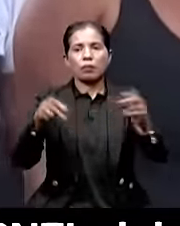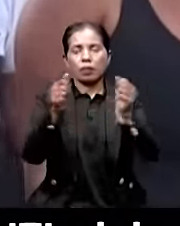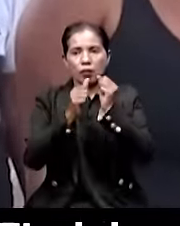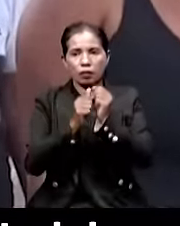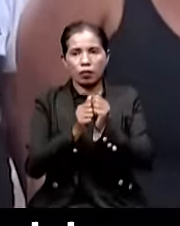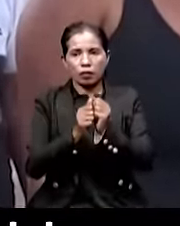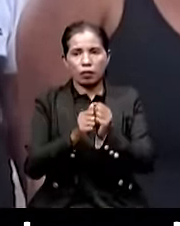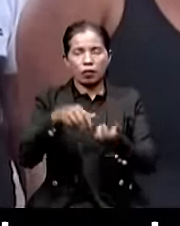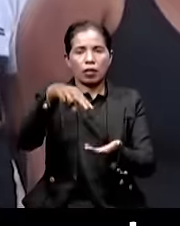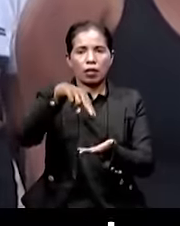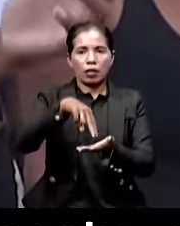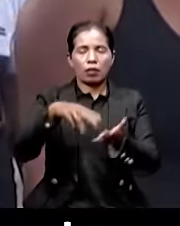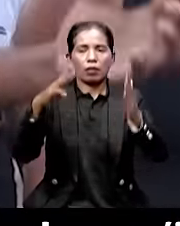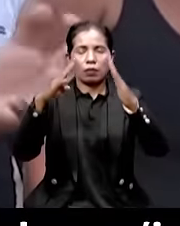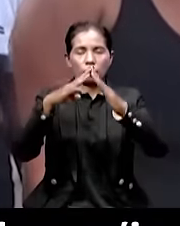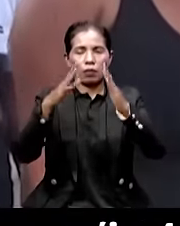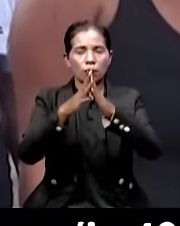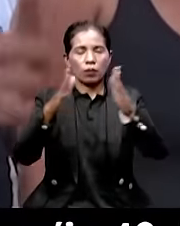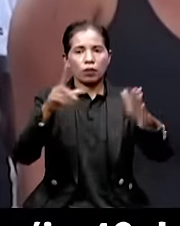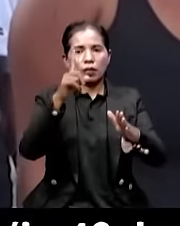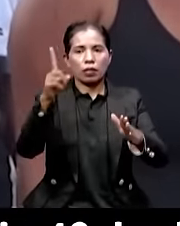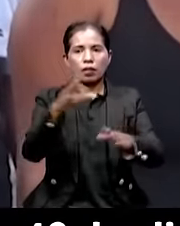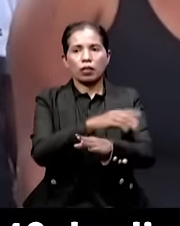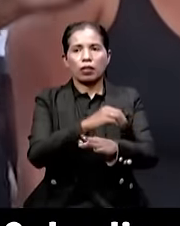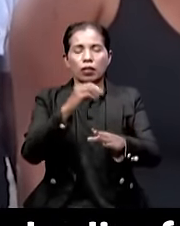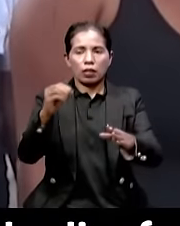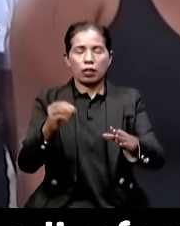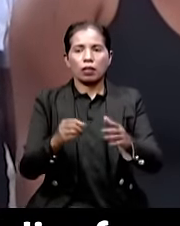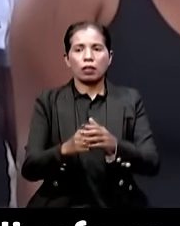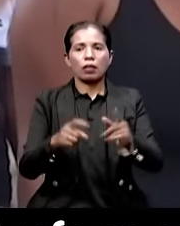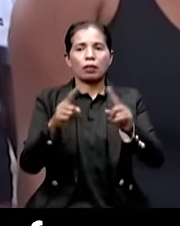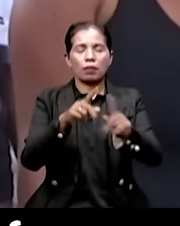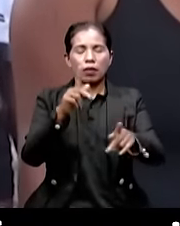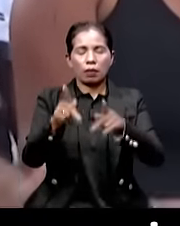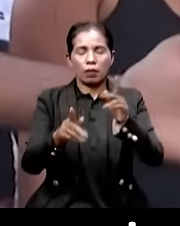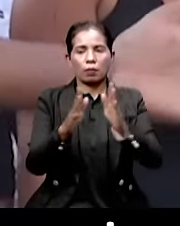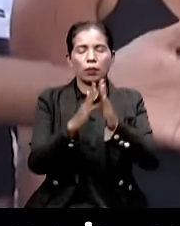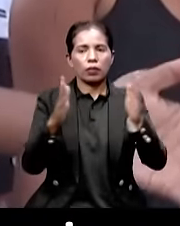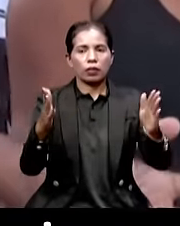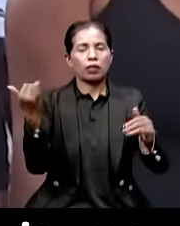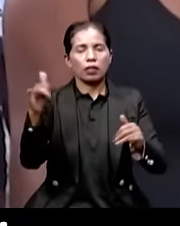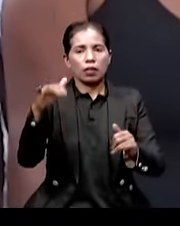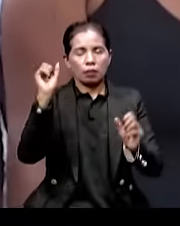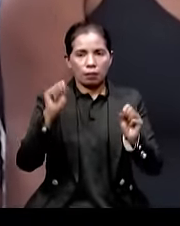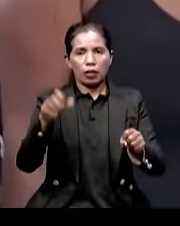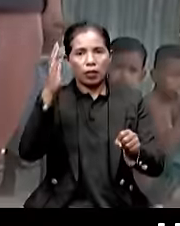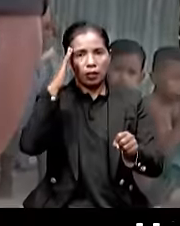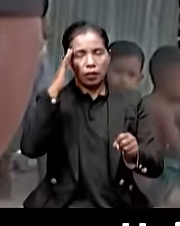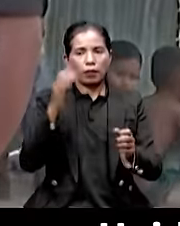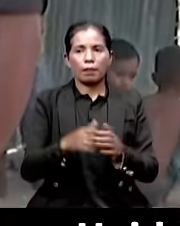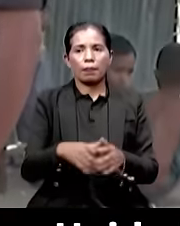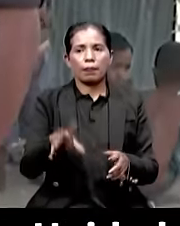ho di hari tenda bot ida ya kampo larang, para bot sira ho di hatene.